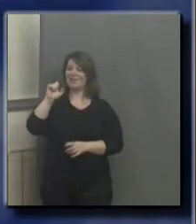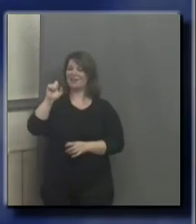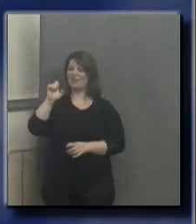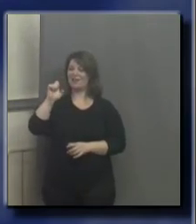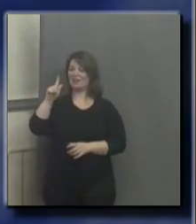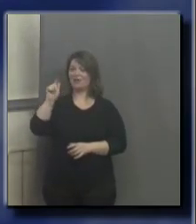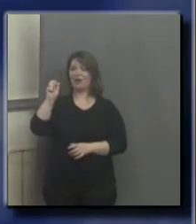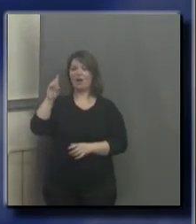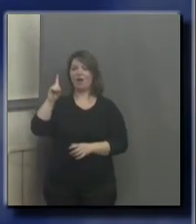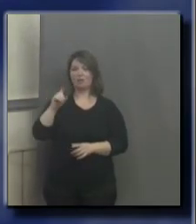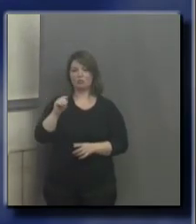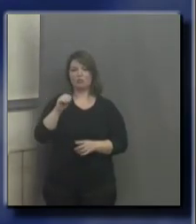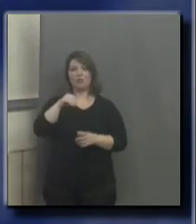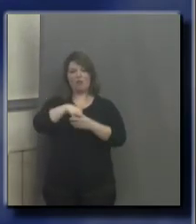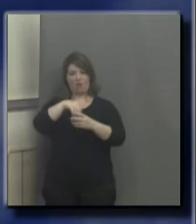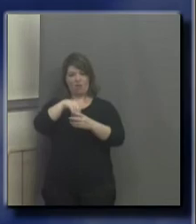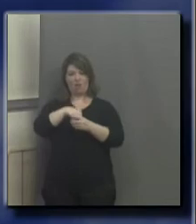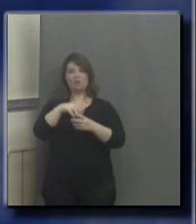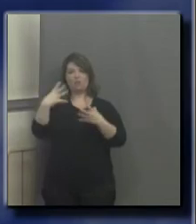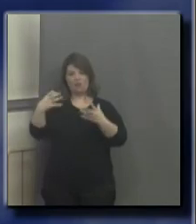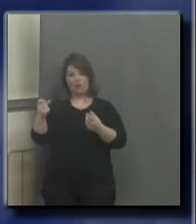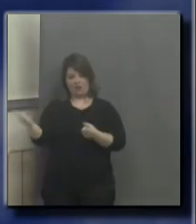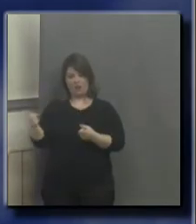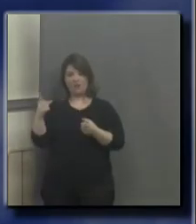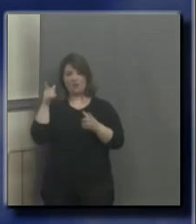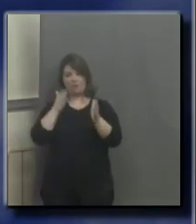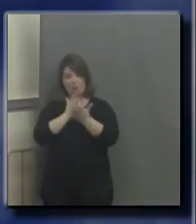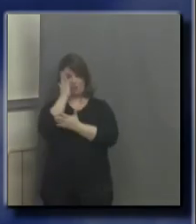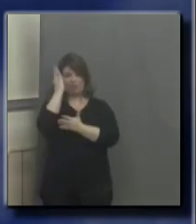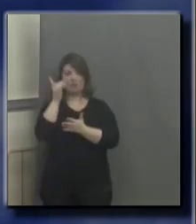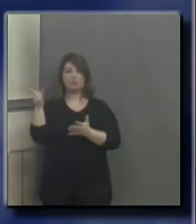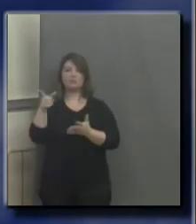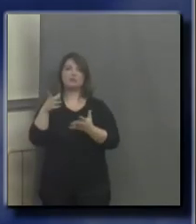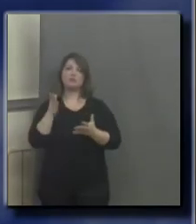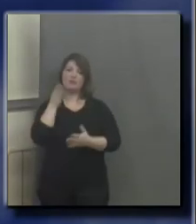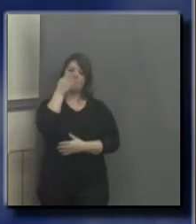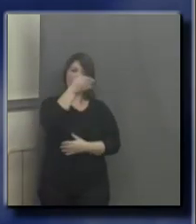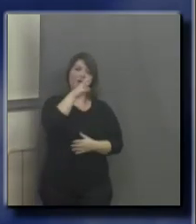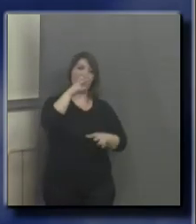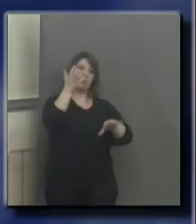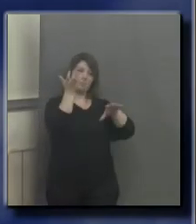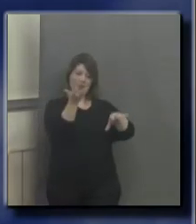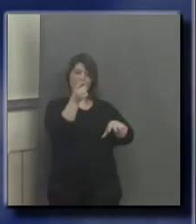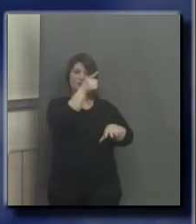evento aberto. E ele, então,